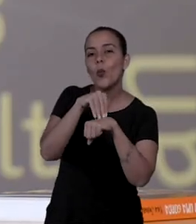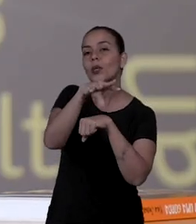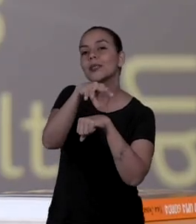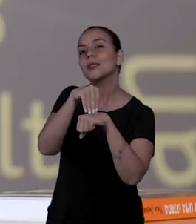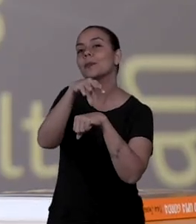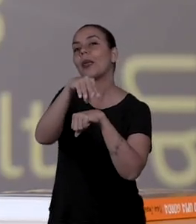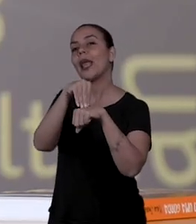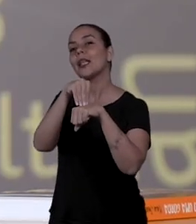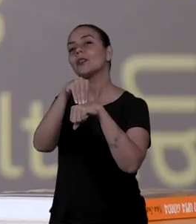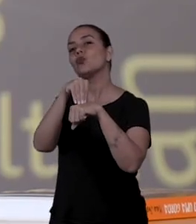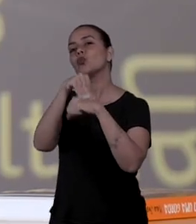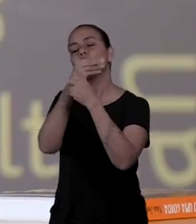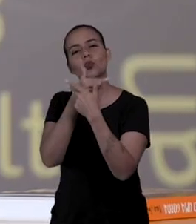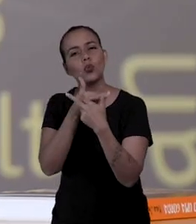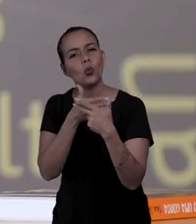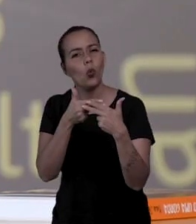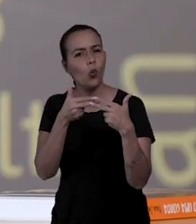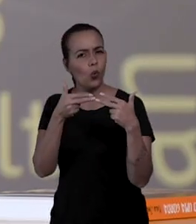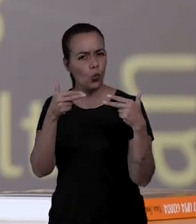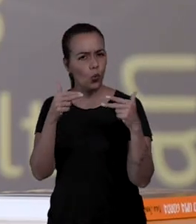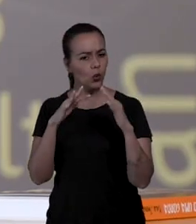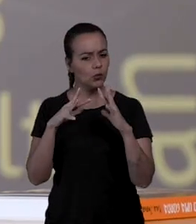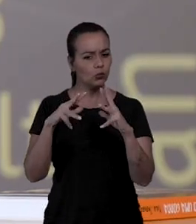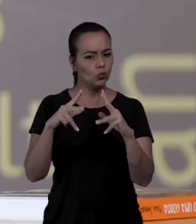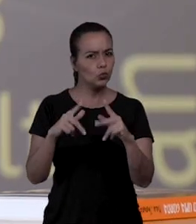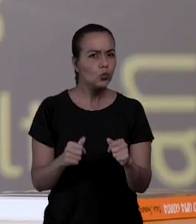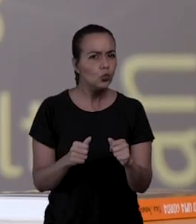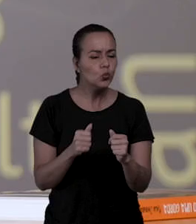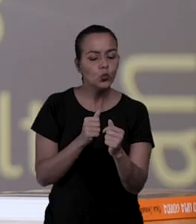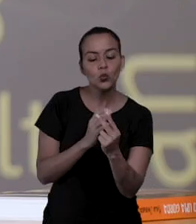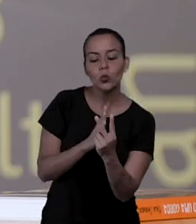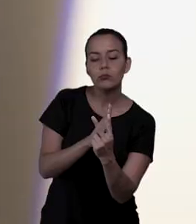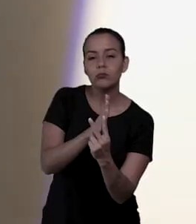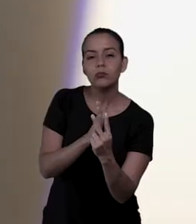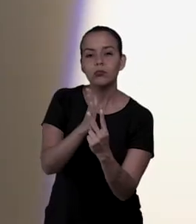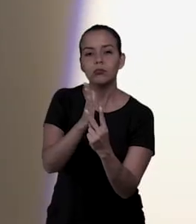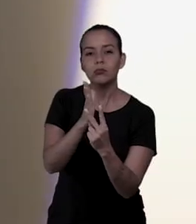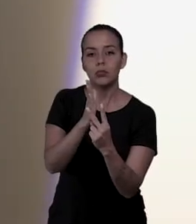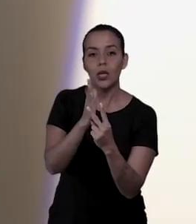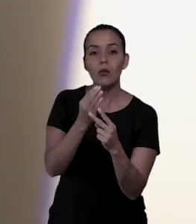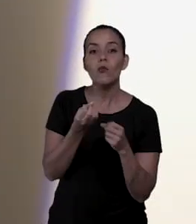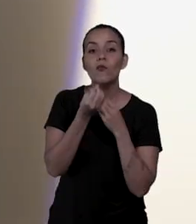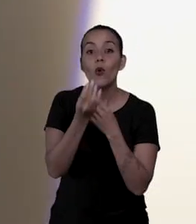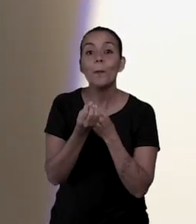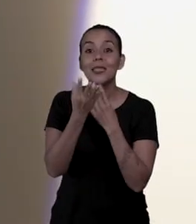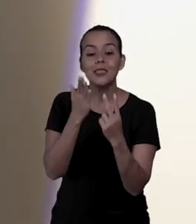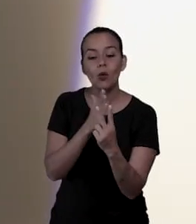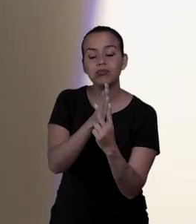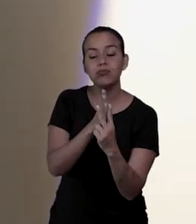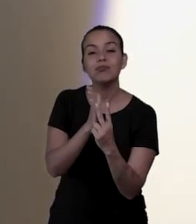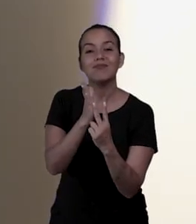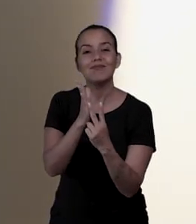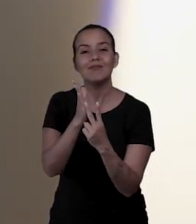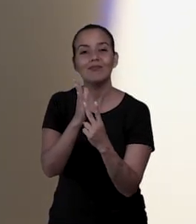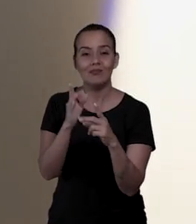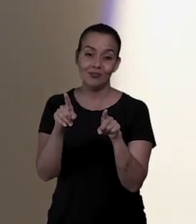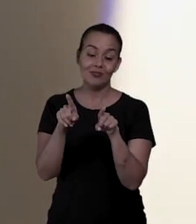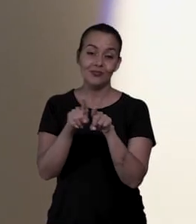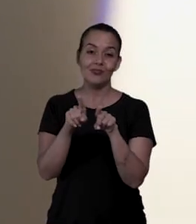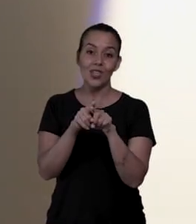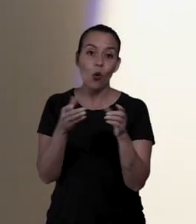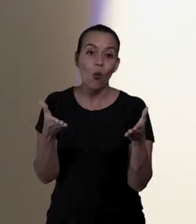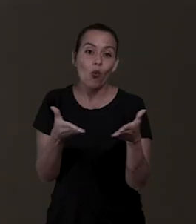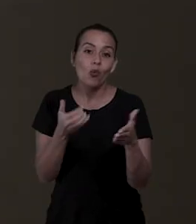na ciência, como herança da ciência moderna, né? Então existe aí uma importância da gente